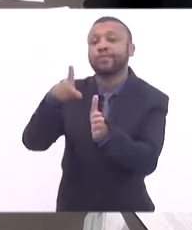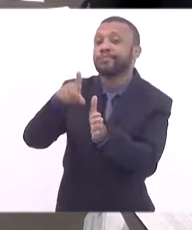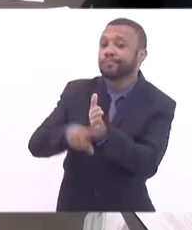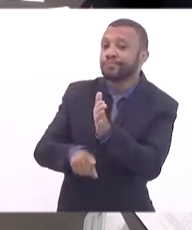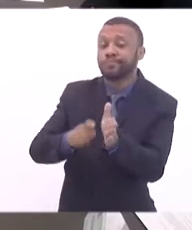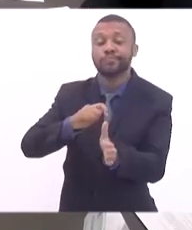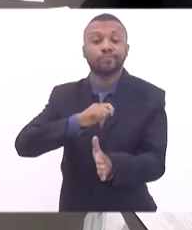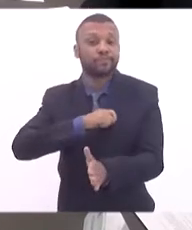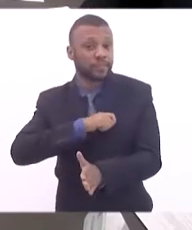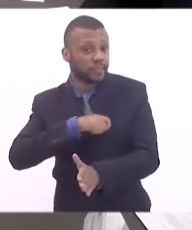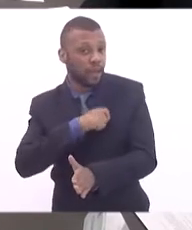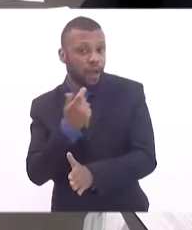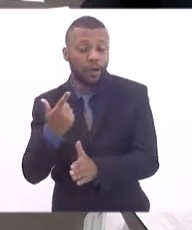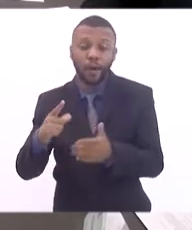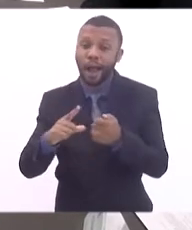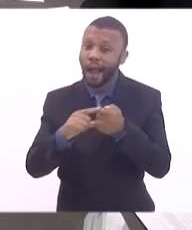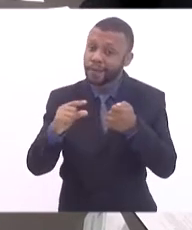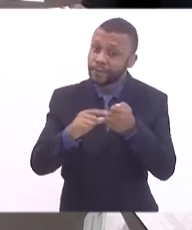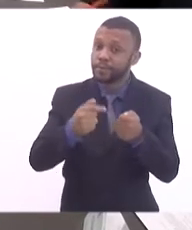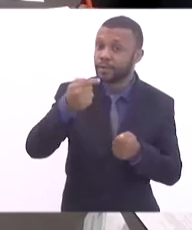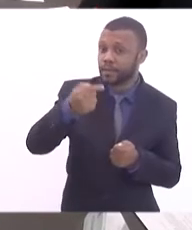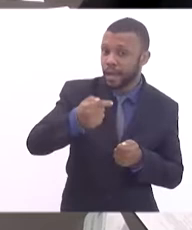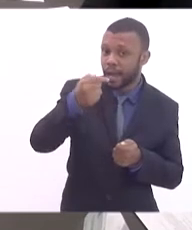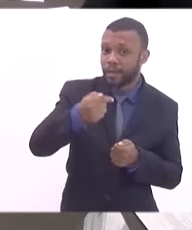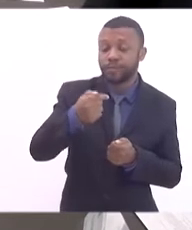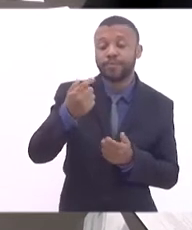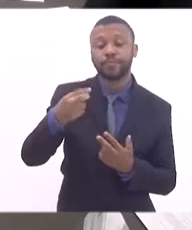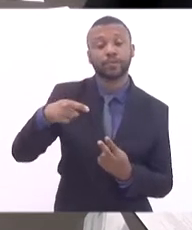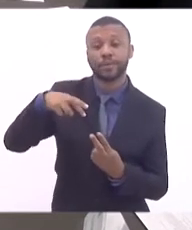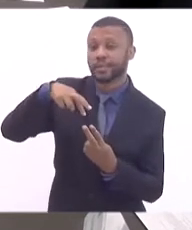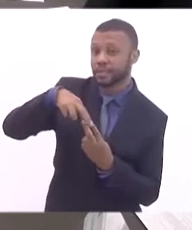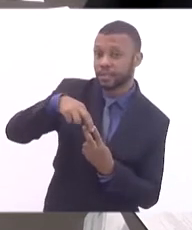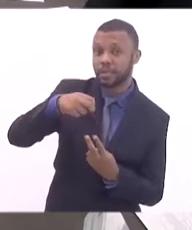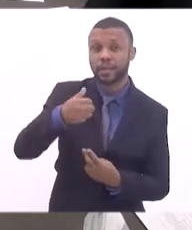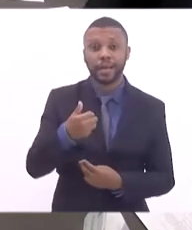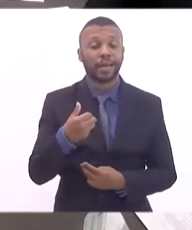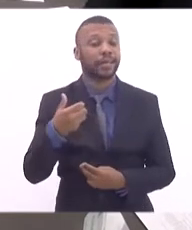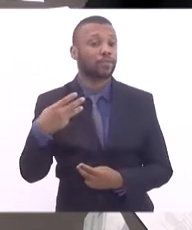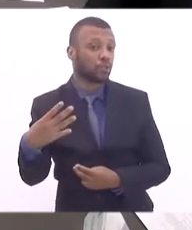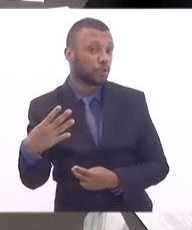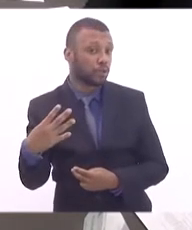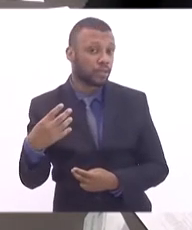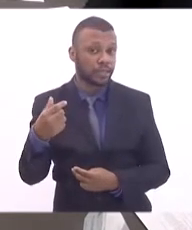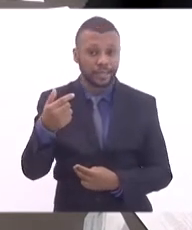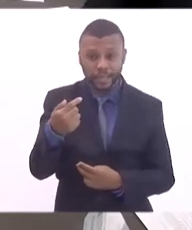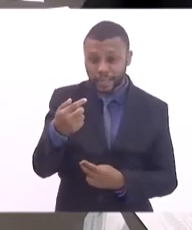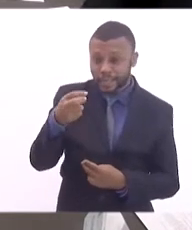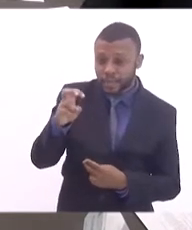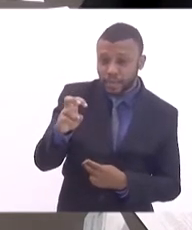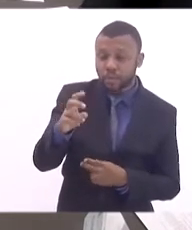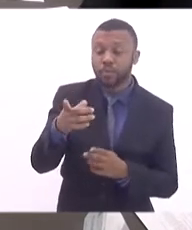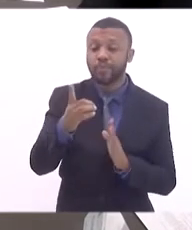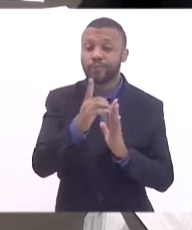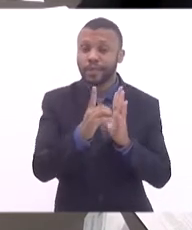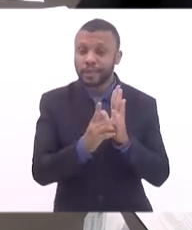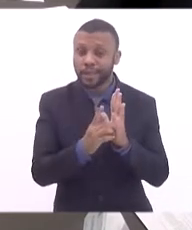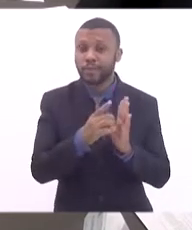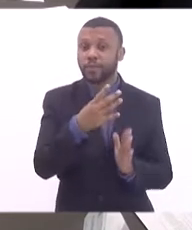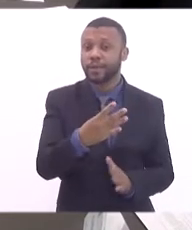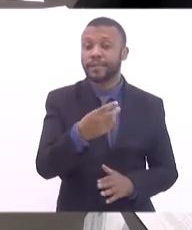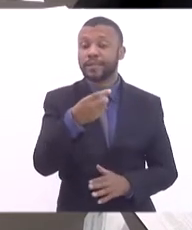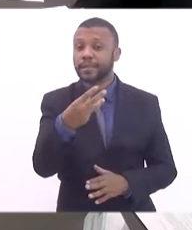7º e no inciso 14 dos 75 do Decreto 43080